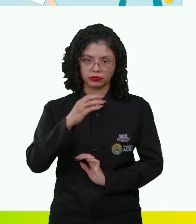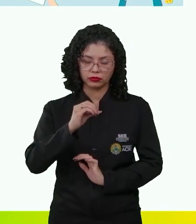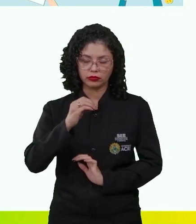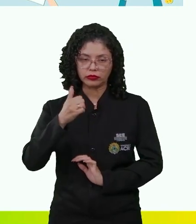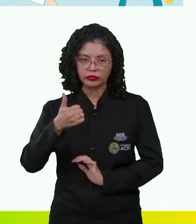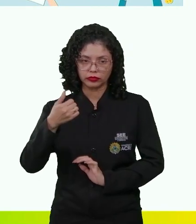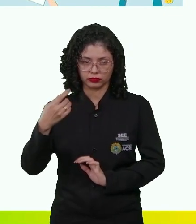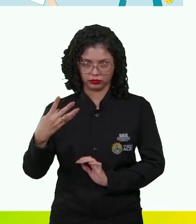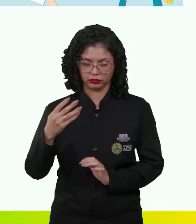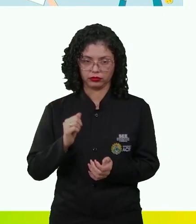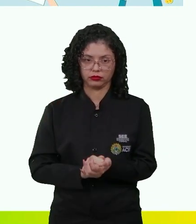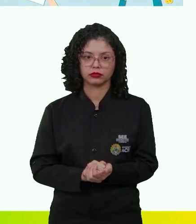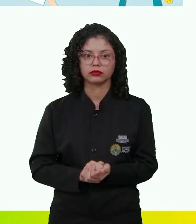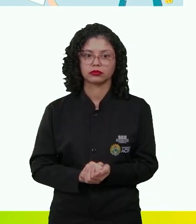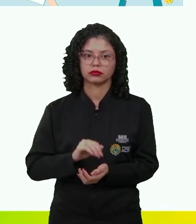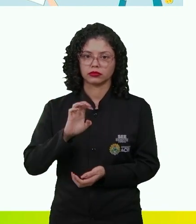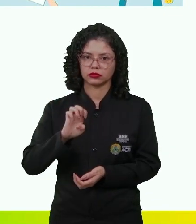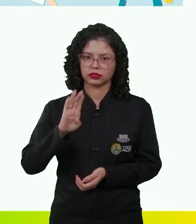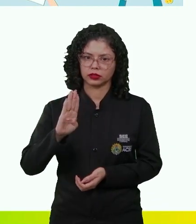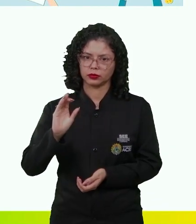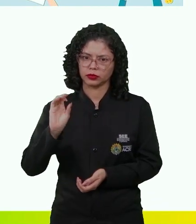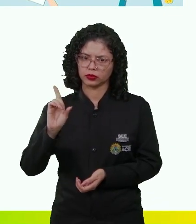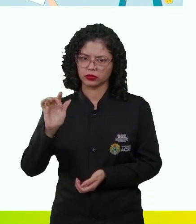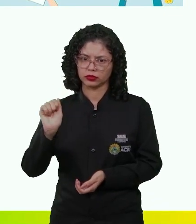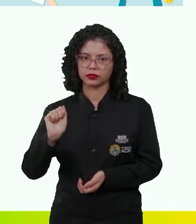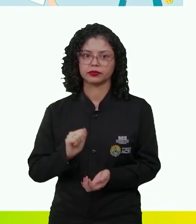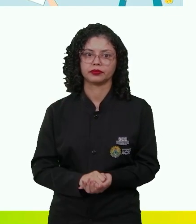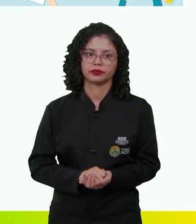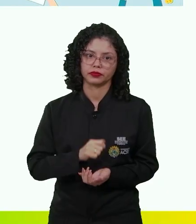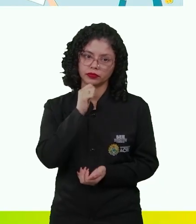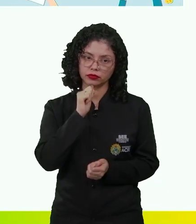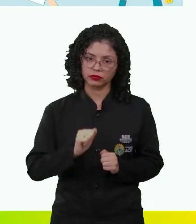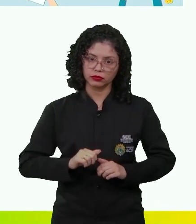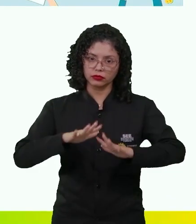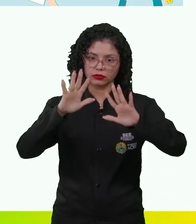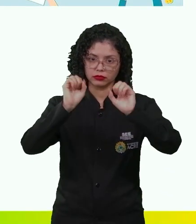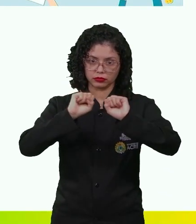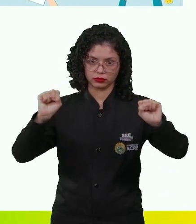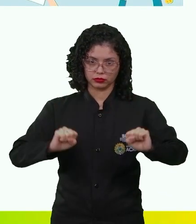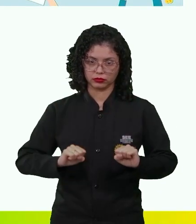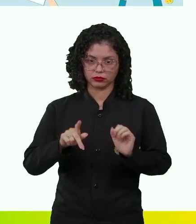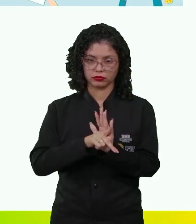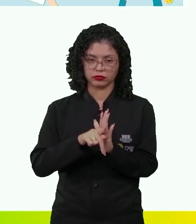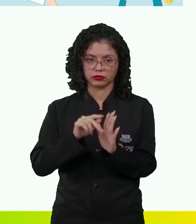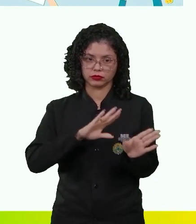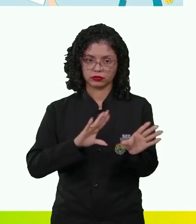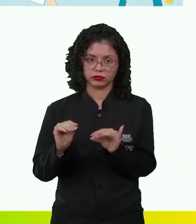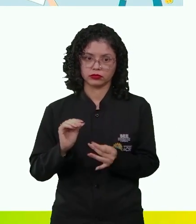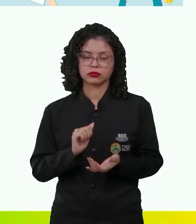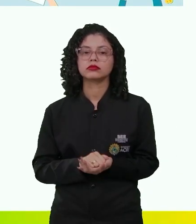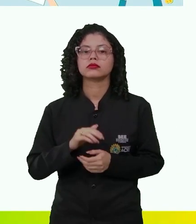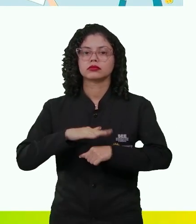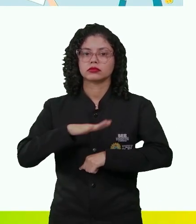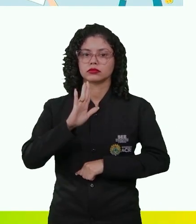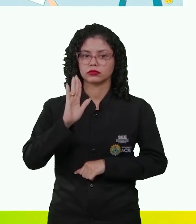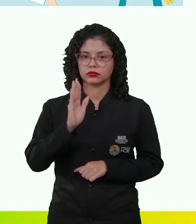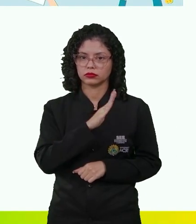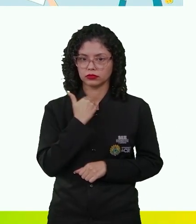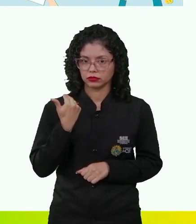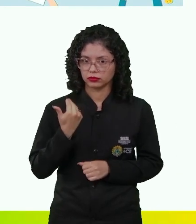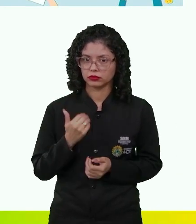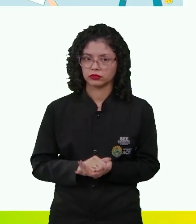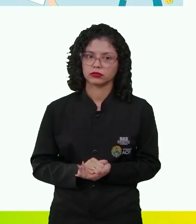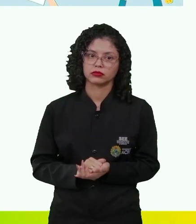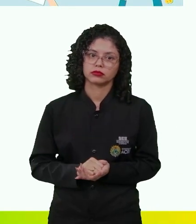país sofreu um surto de ebola, sobrecarregando o sistema de saúde, levando a mais mortes